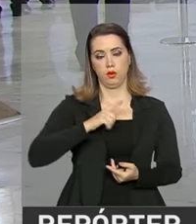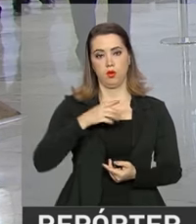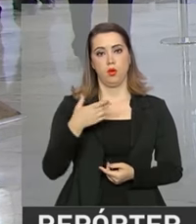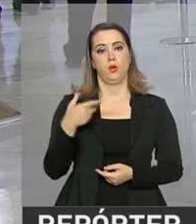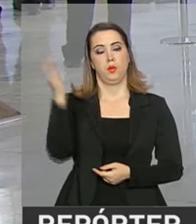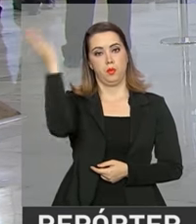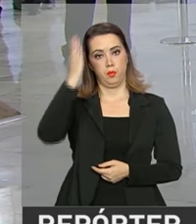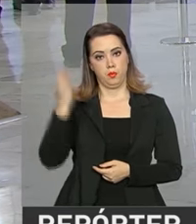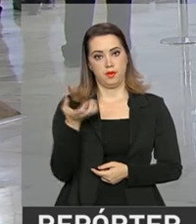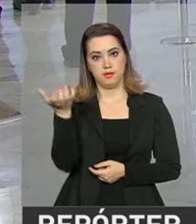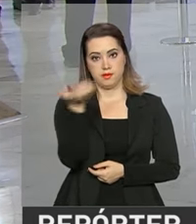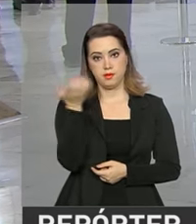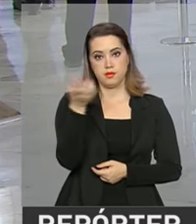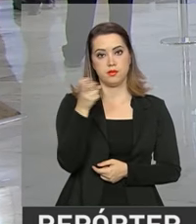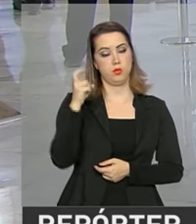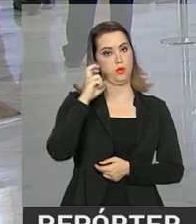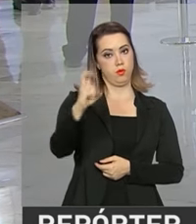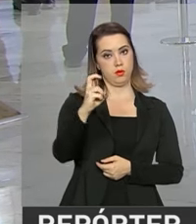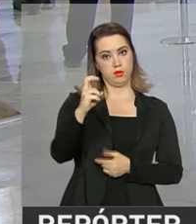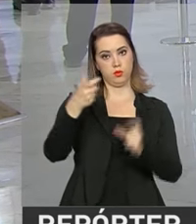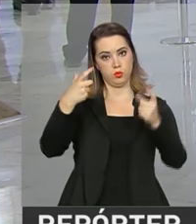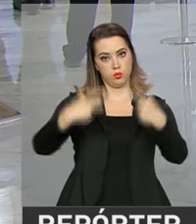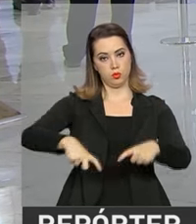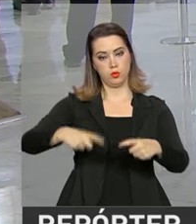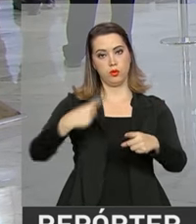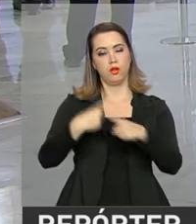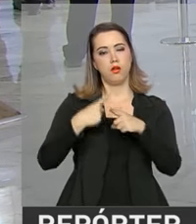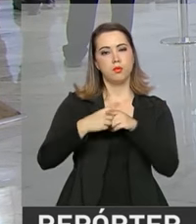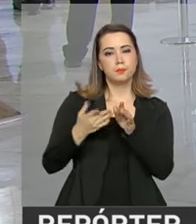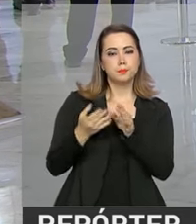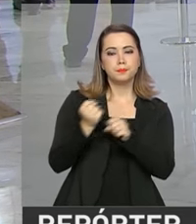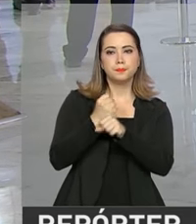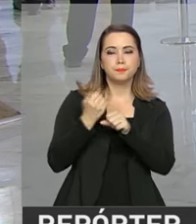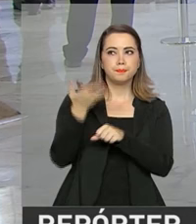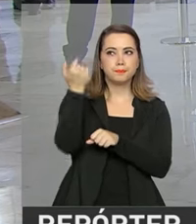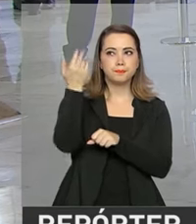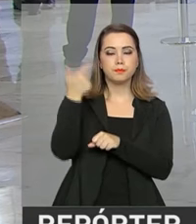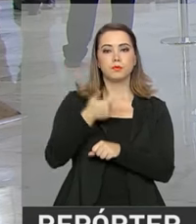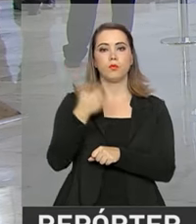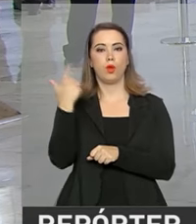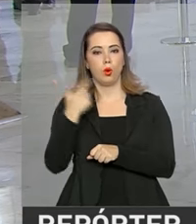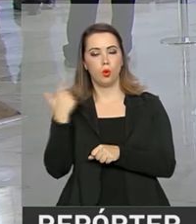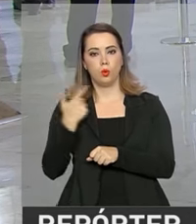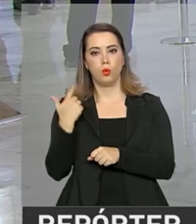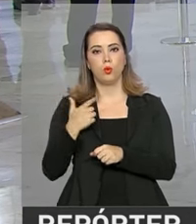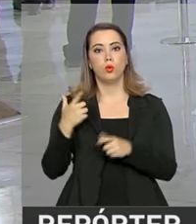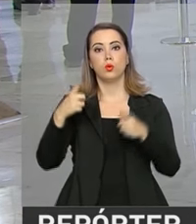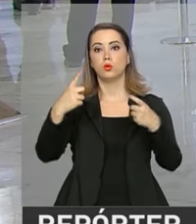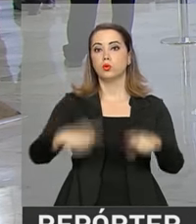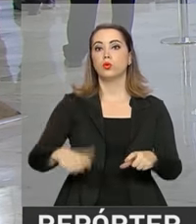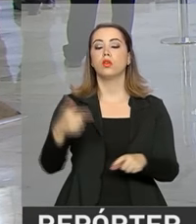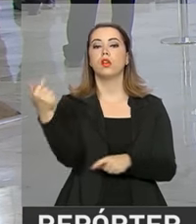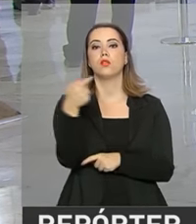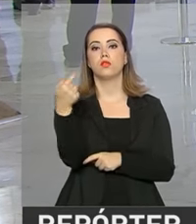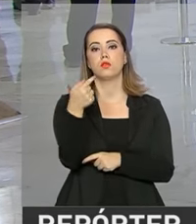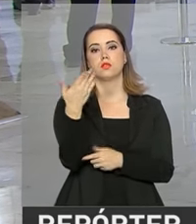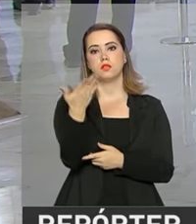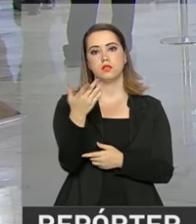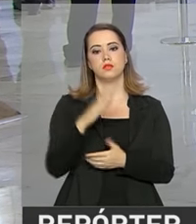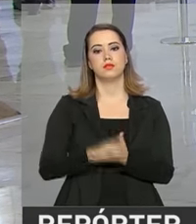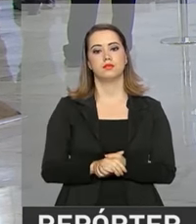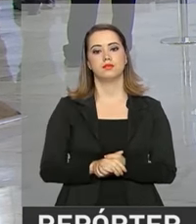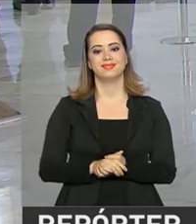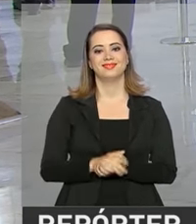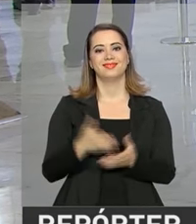em quinto lugar, já que na última edição em Londres ficou em sétimo. De Paulo da Sálvia,